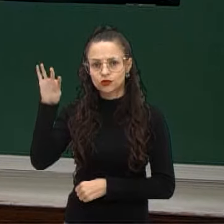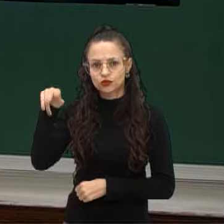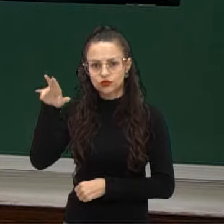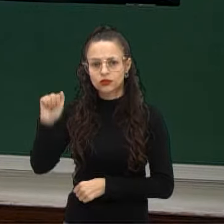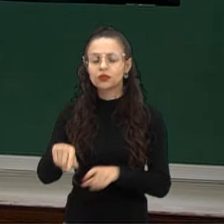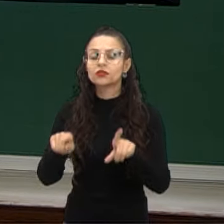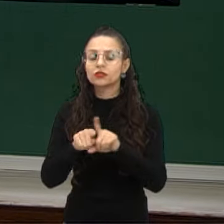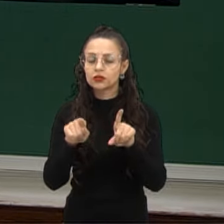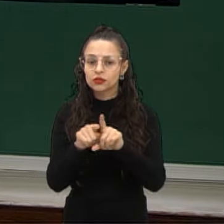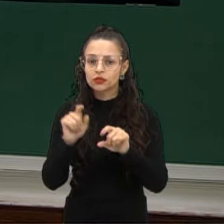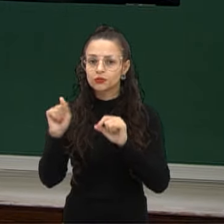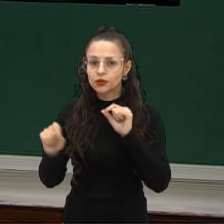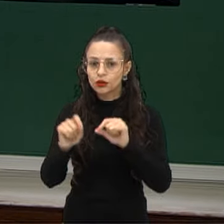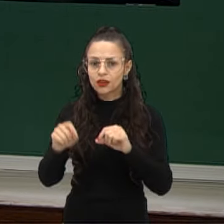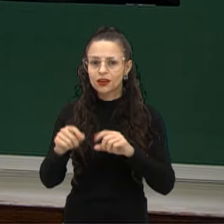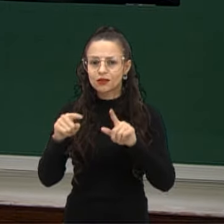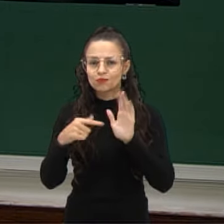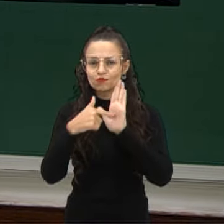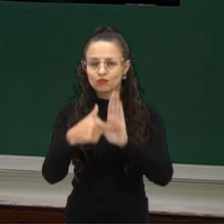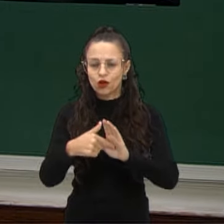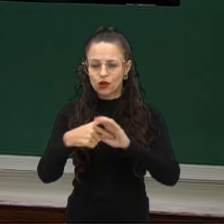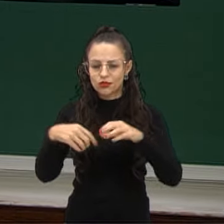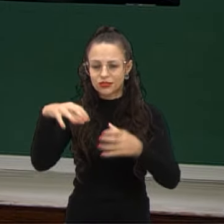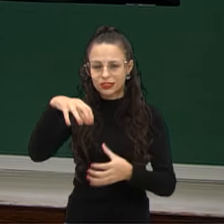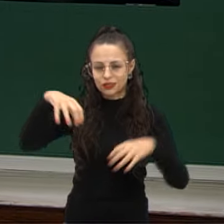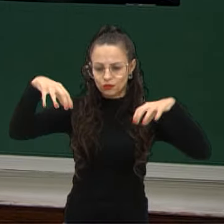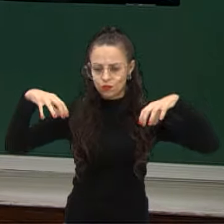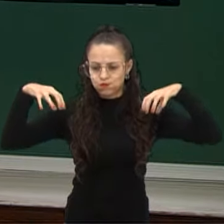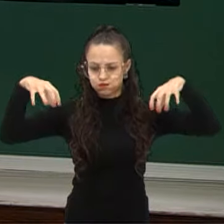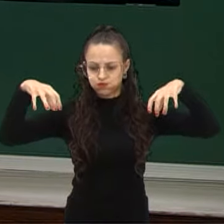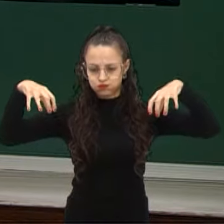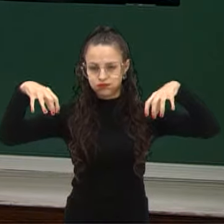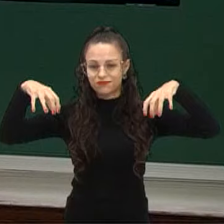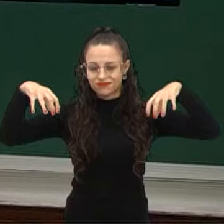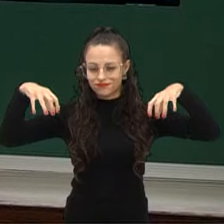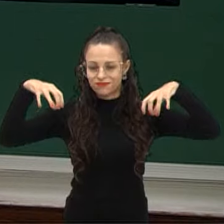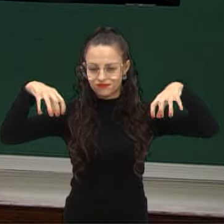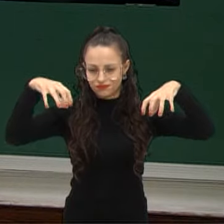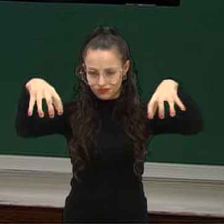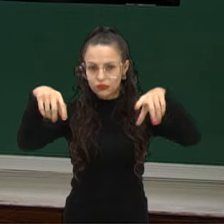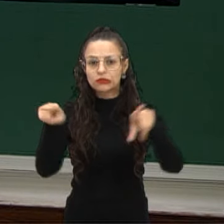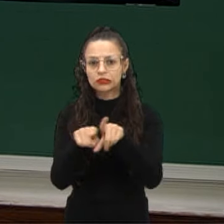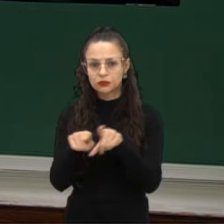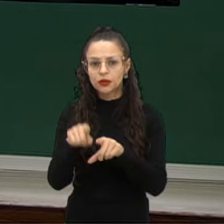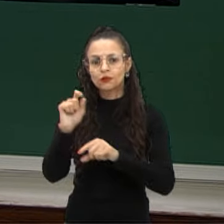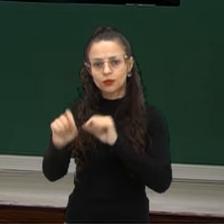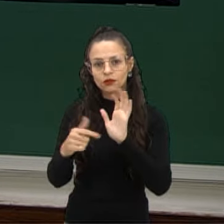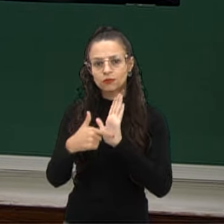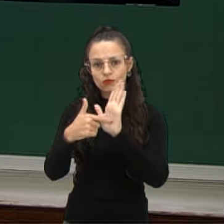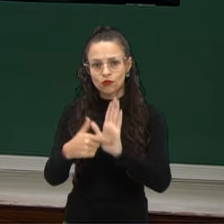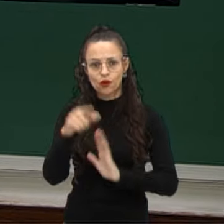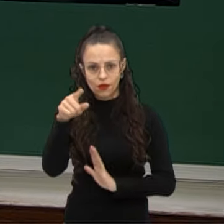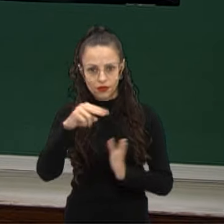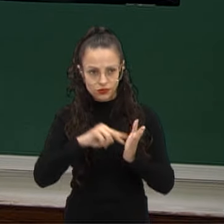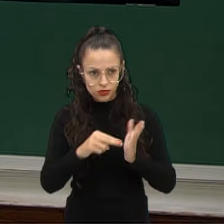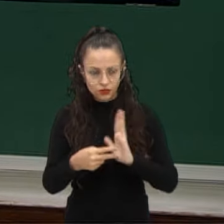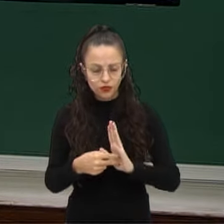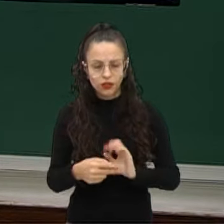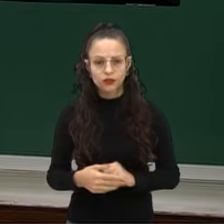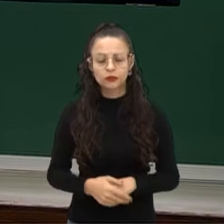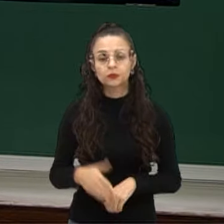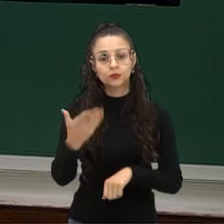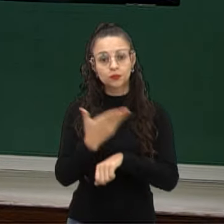trazer aquela famosa cúpula de cebola que a gente falou na aula passada, né? E os persas eles vão trazer esse significado, tá? Então